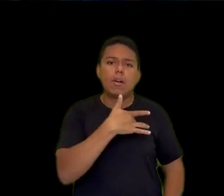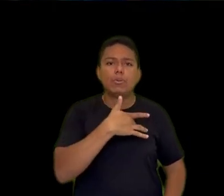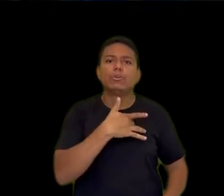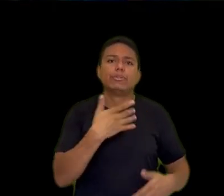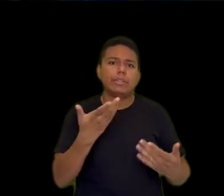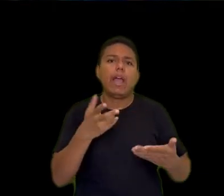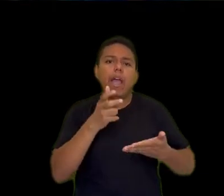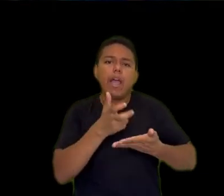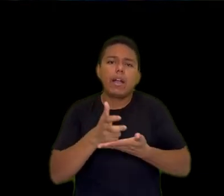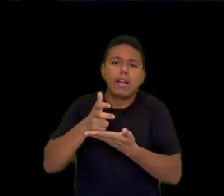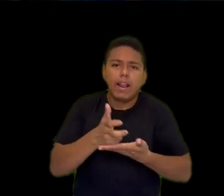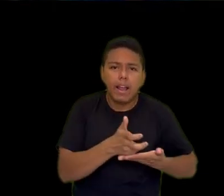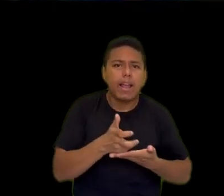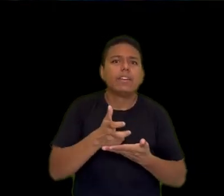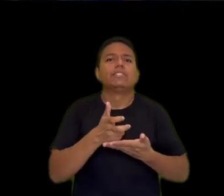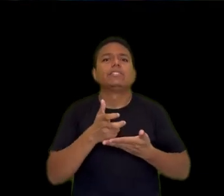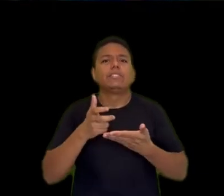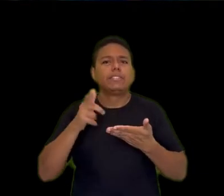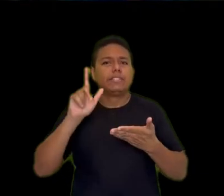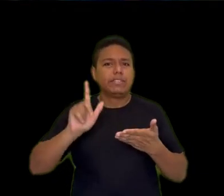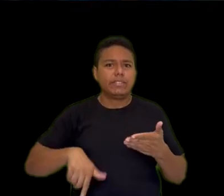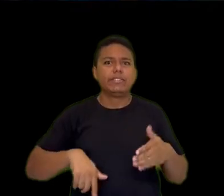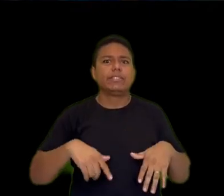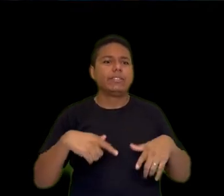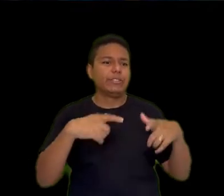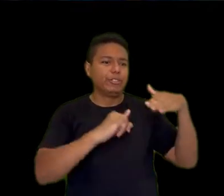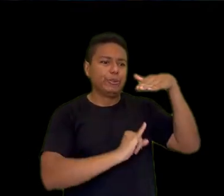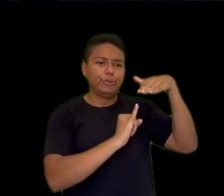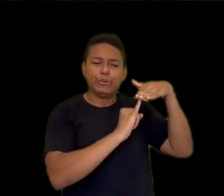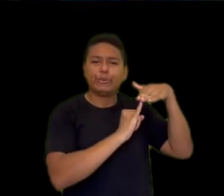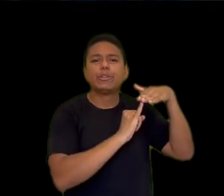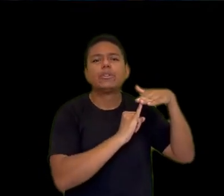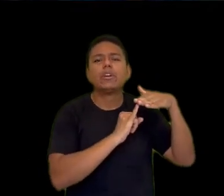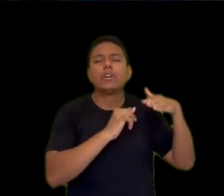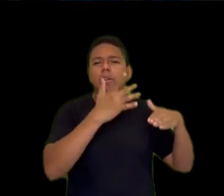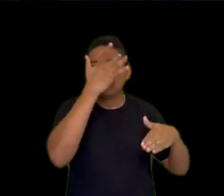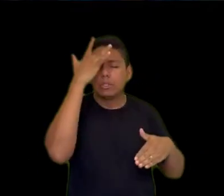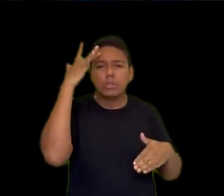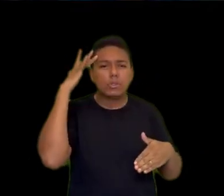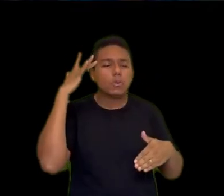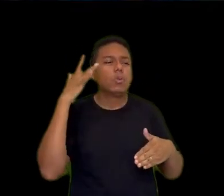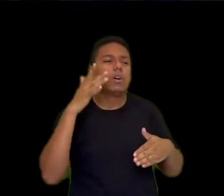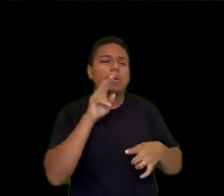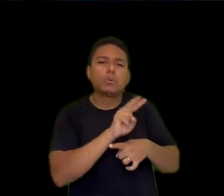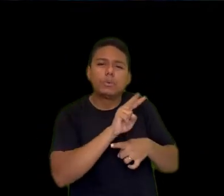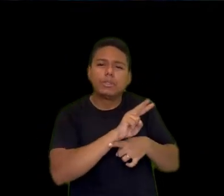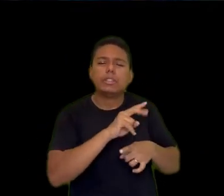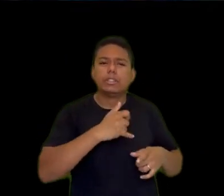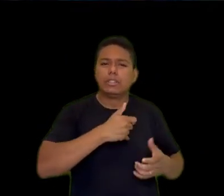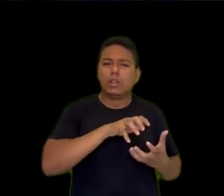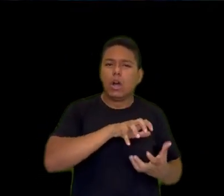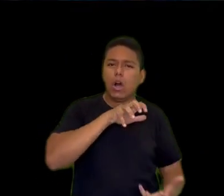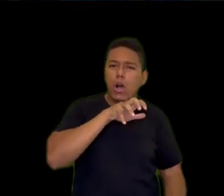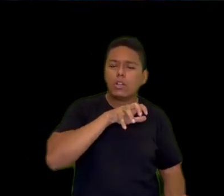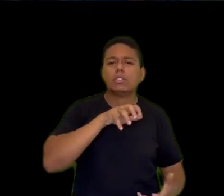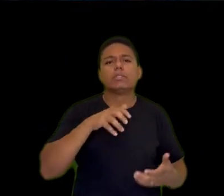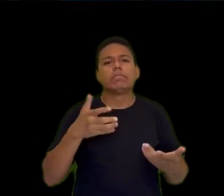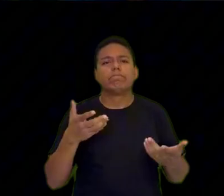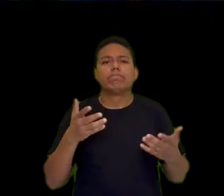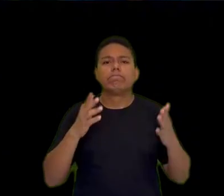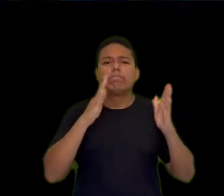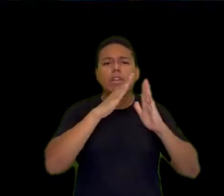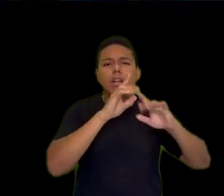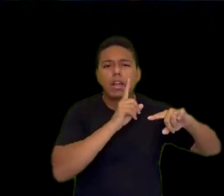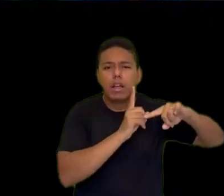permanência, asilos, né, conhecidos também como asilos para idosos, presídios, cemitérios, salões de beleza, cantinas,